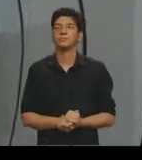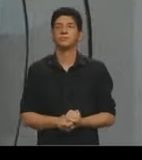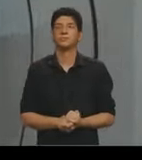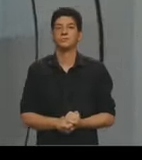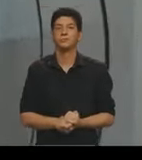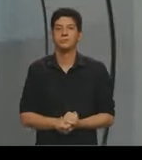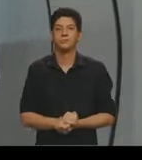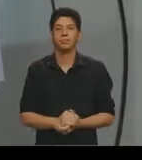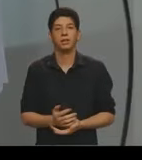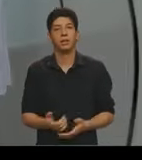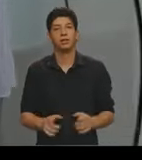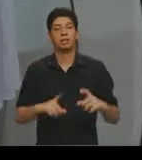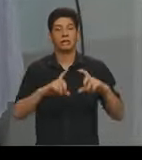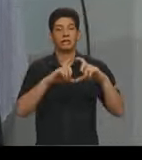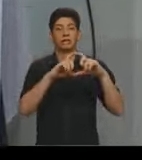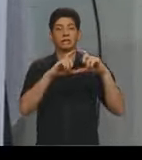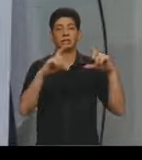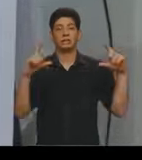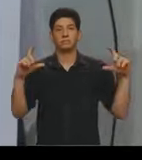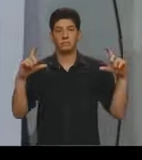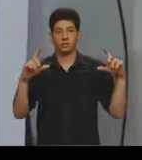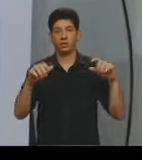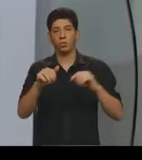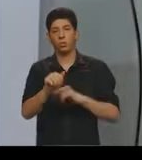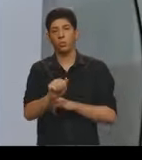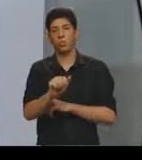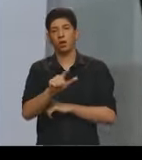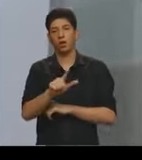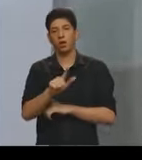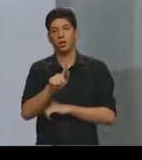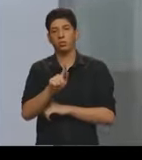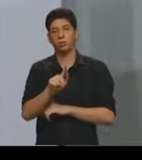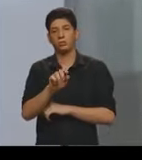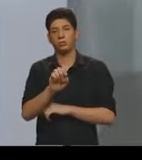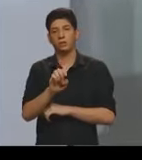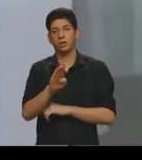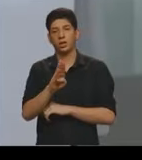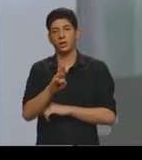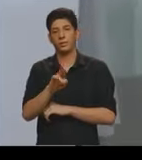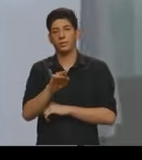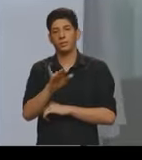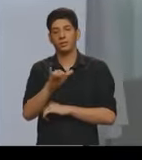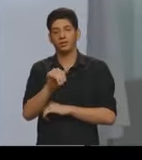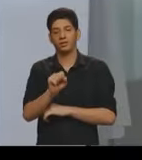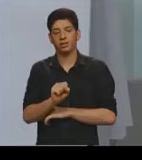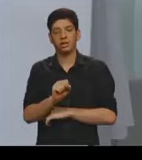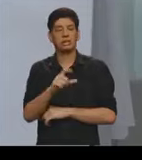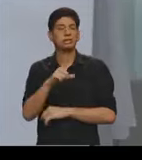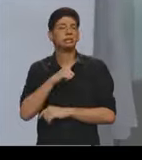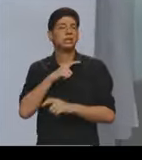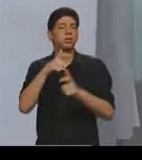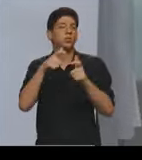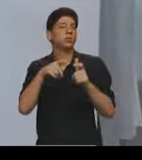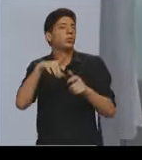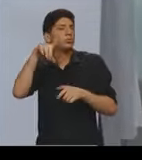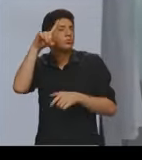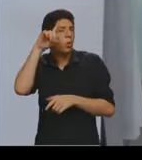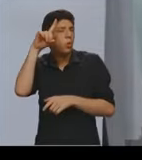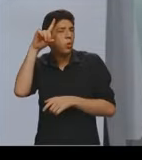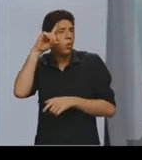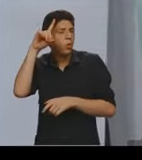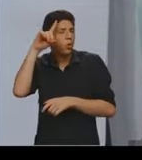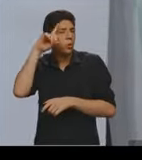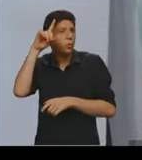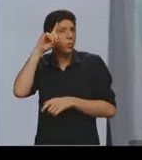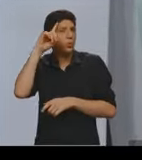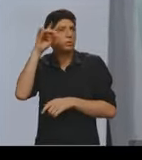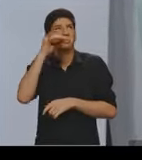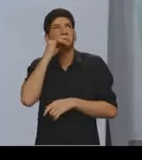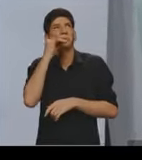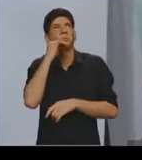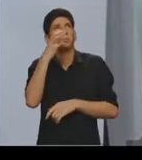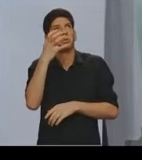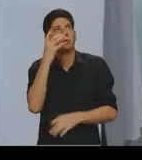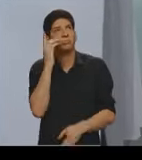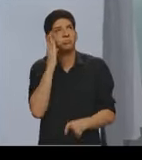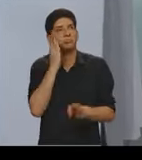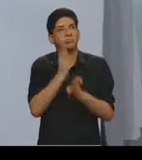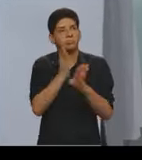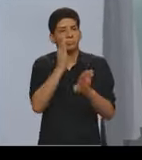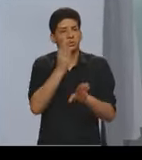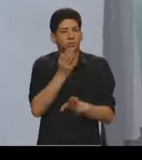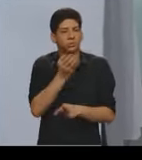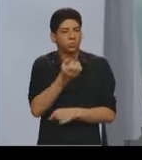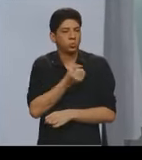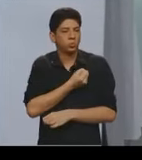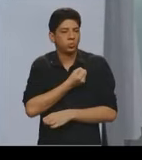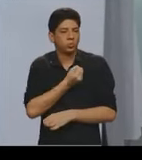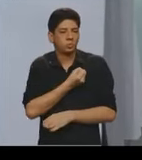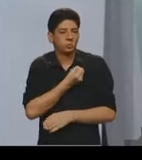Expressões algébricas é muito usado no nosso dia a dia, quando a gente quer descobrir um valor,